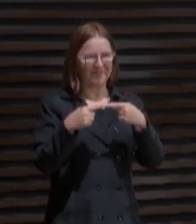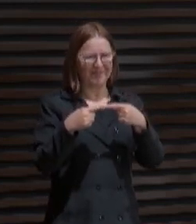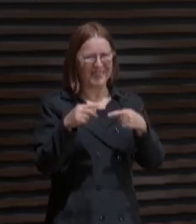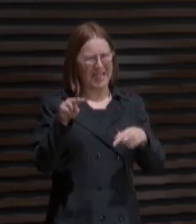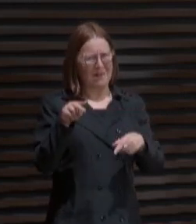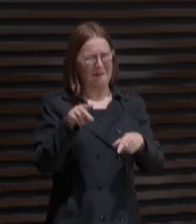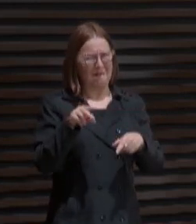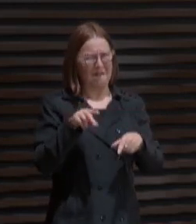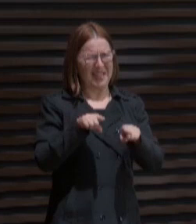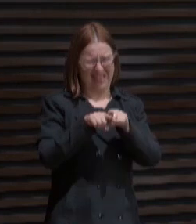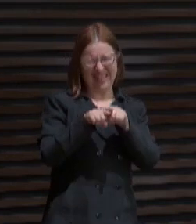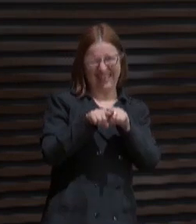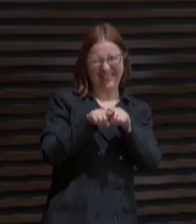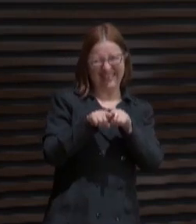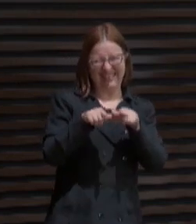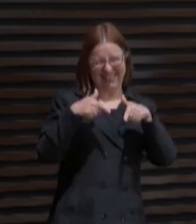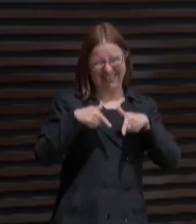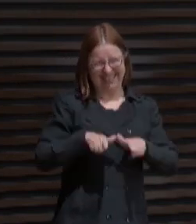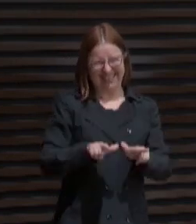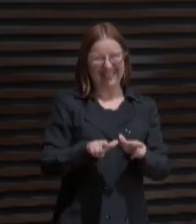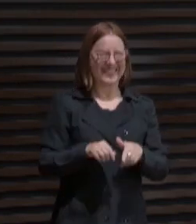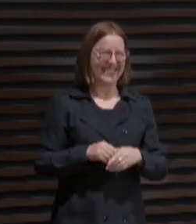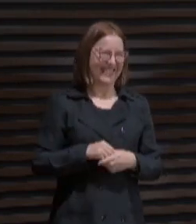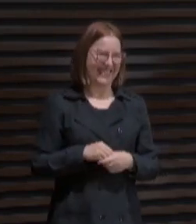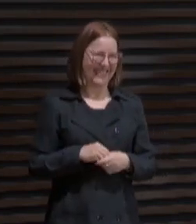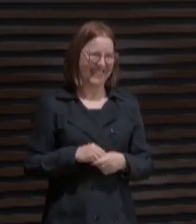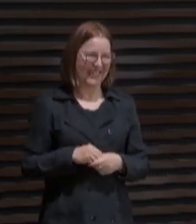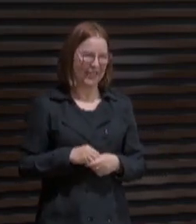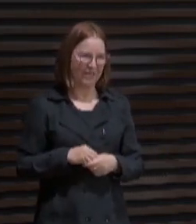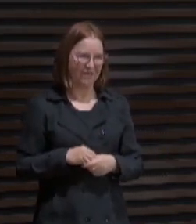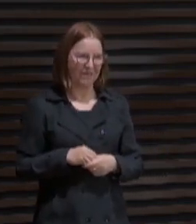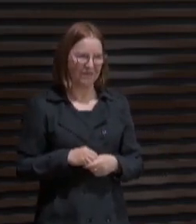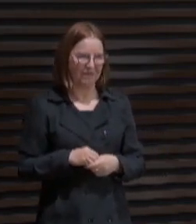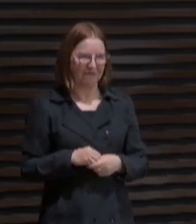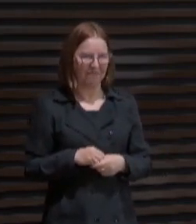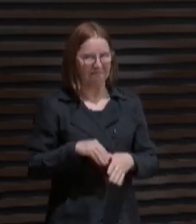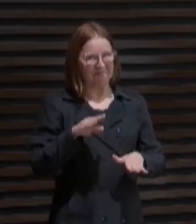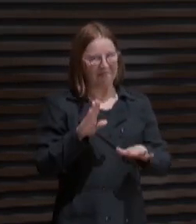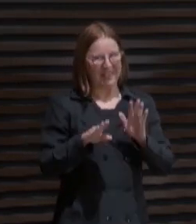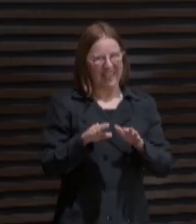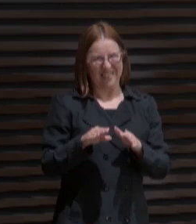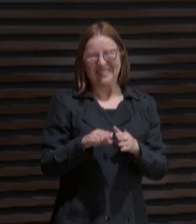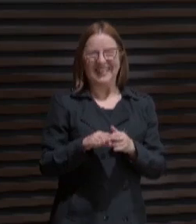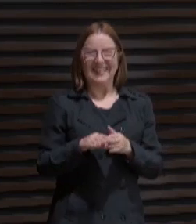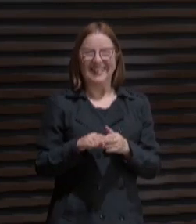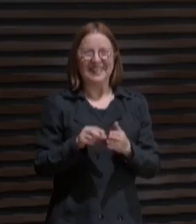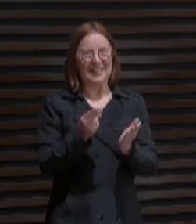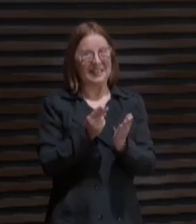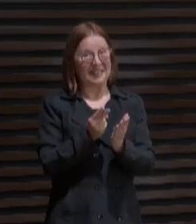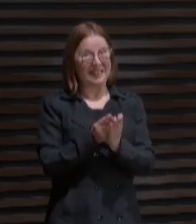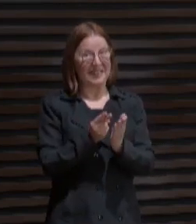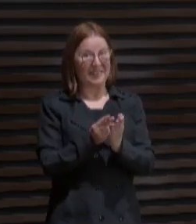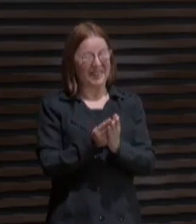que moram em casas separadas. Talvez até na mesma casa, dentro do nosso eu, né?